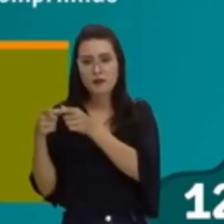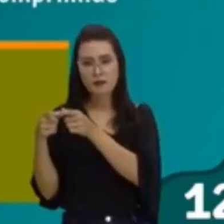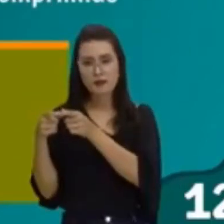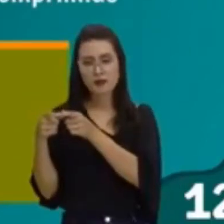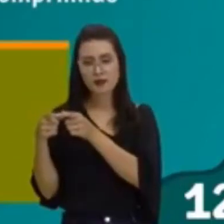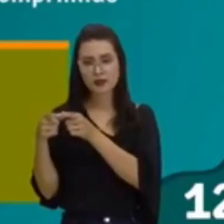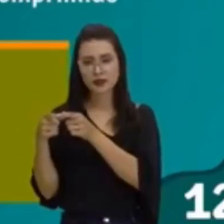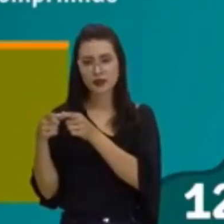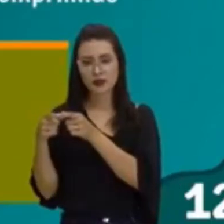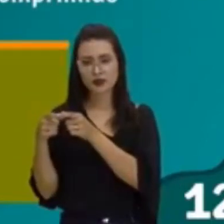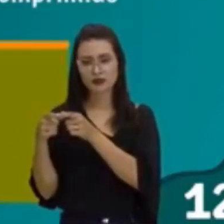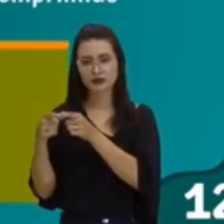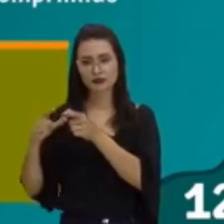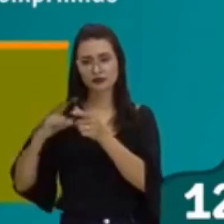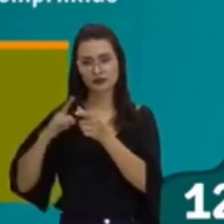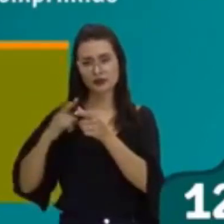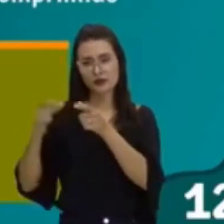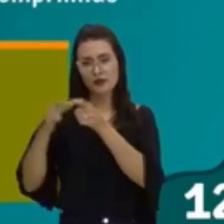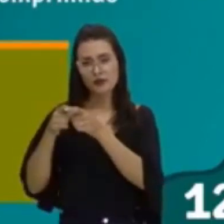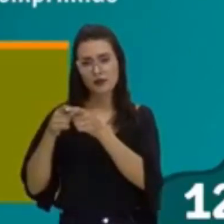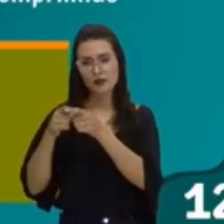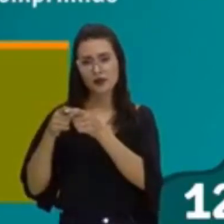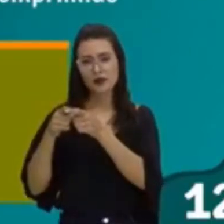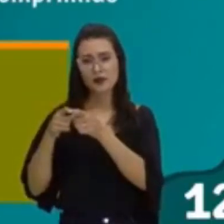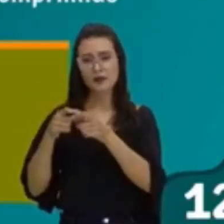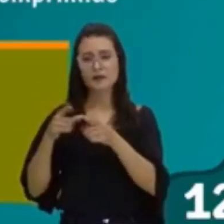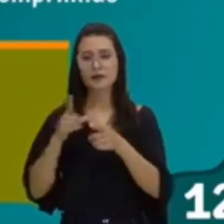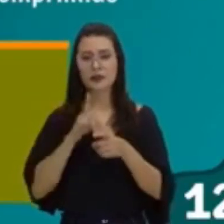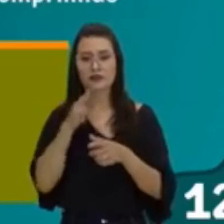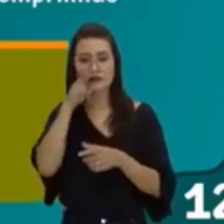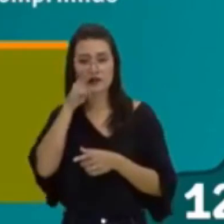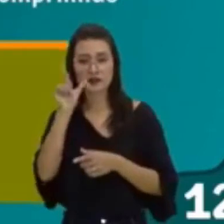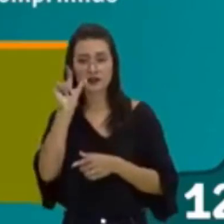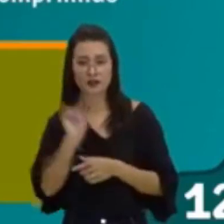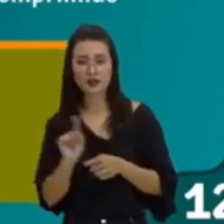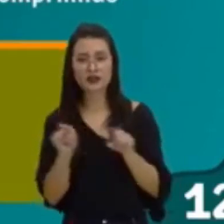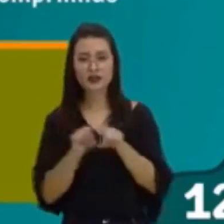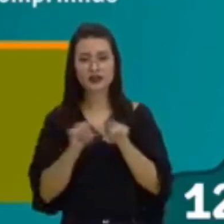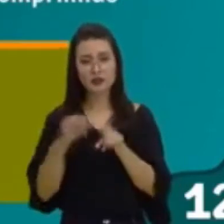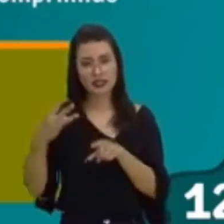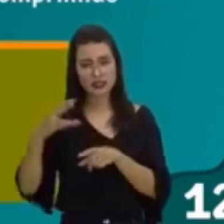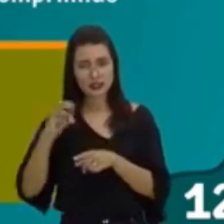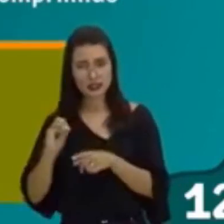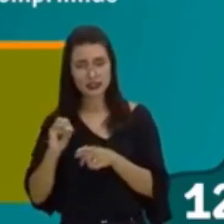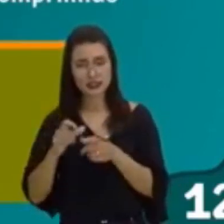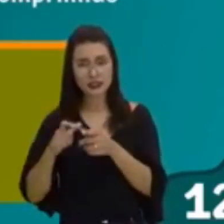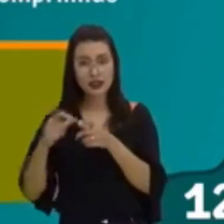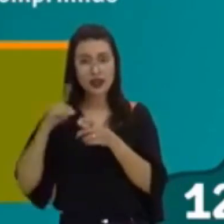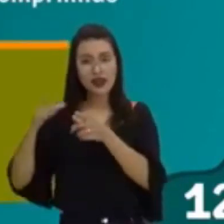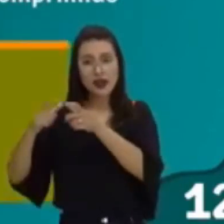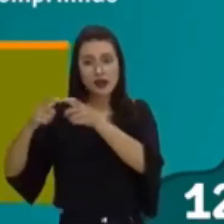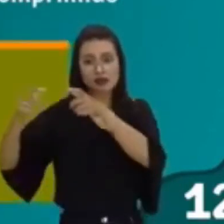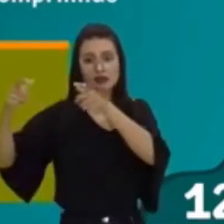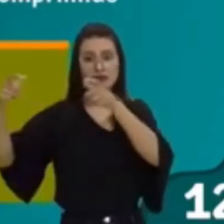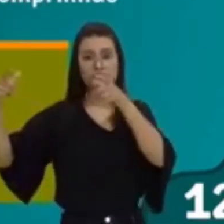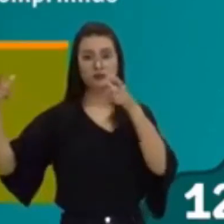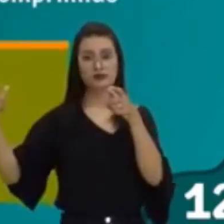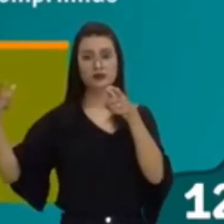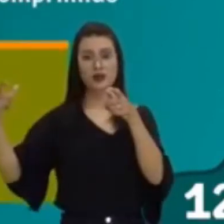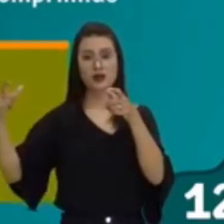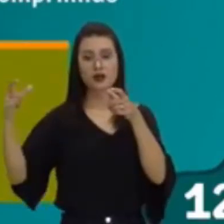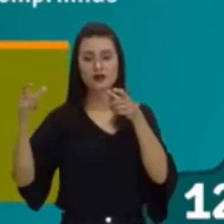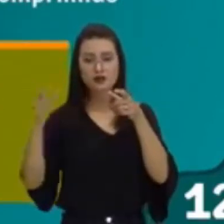N está atuando, a força é pequena também, aqui onde a área é maior, a força vai ser